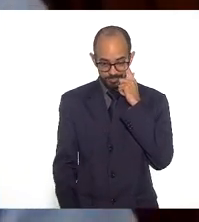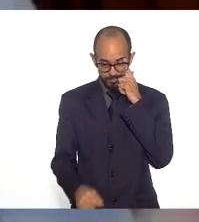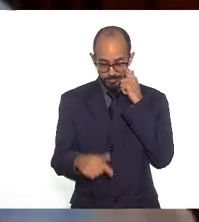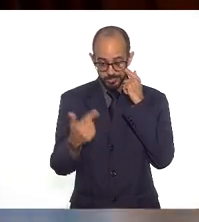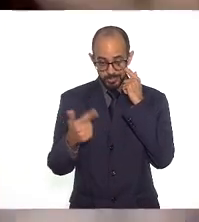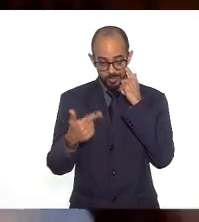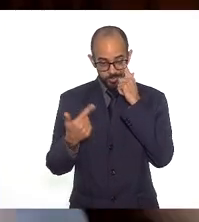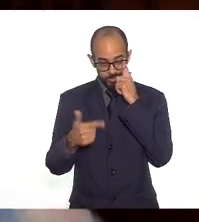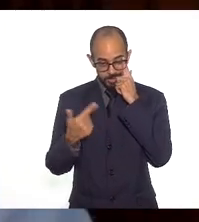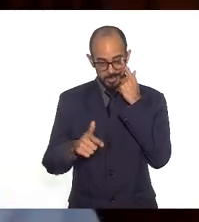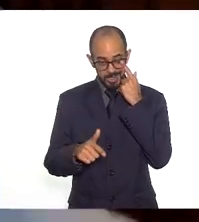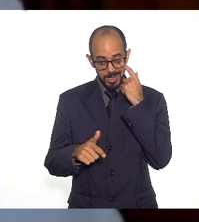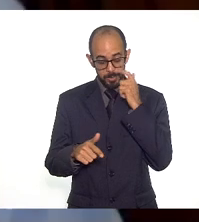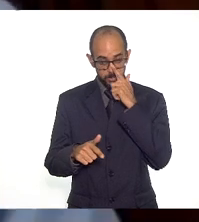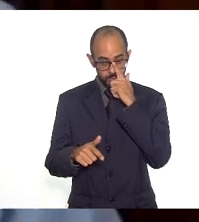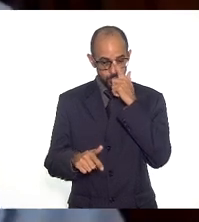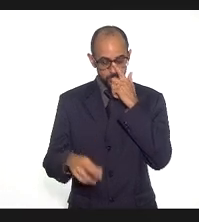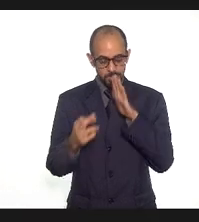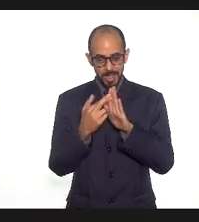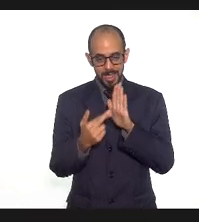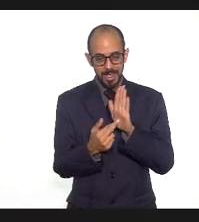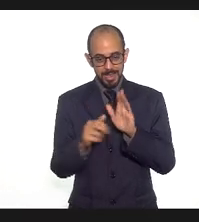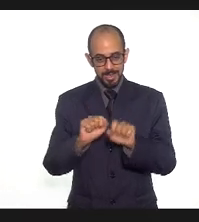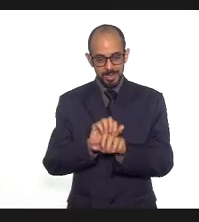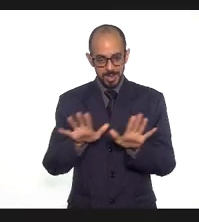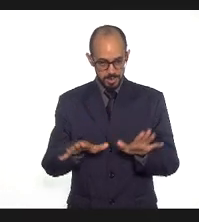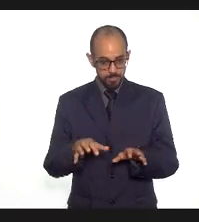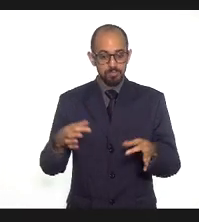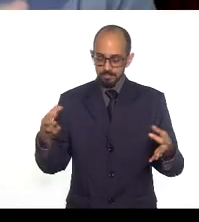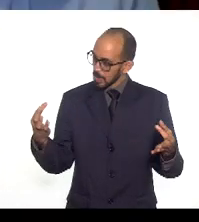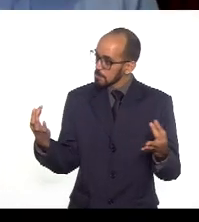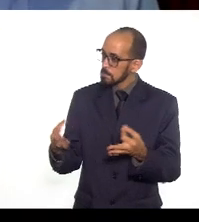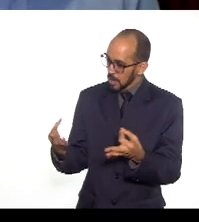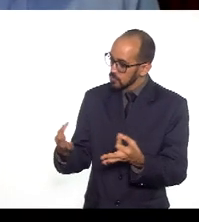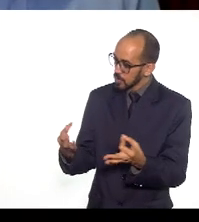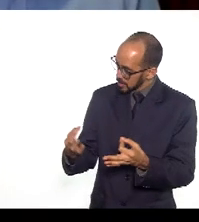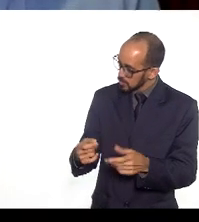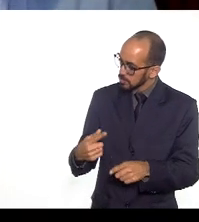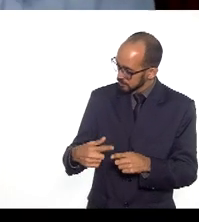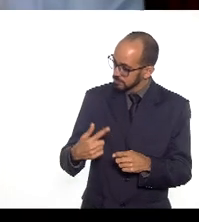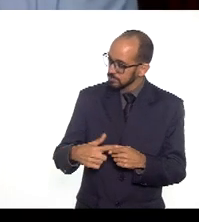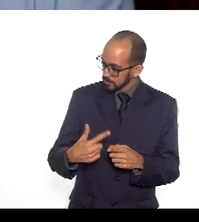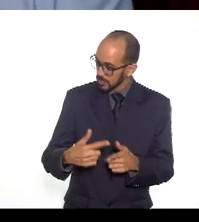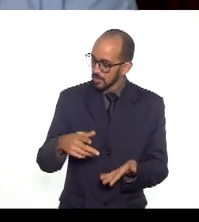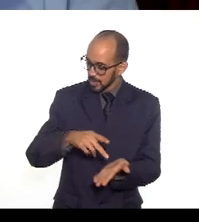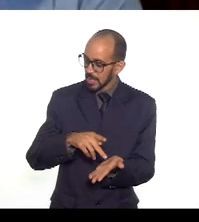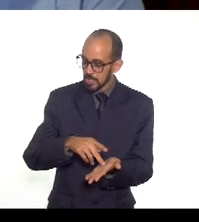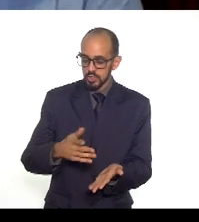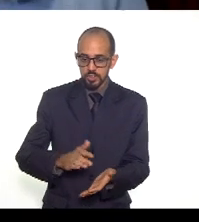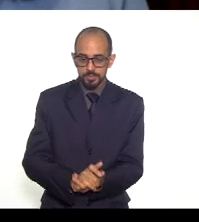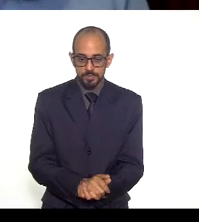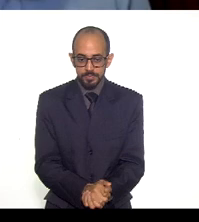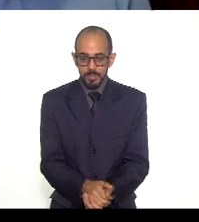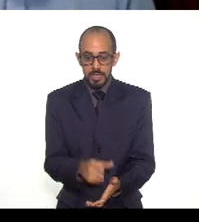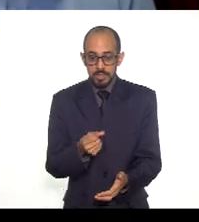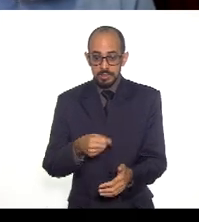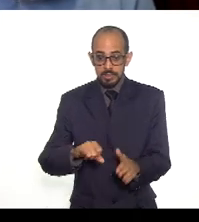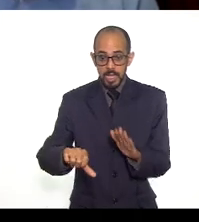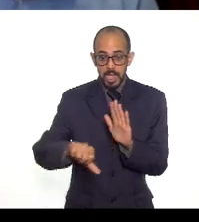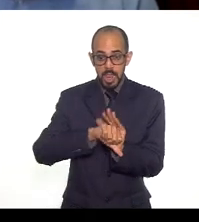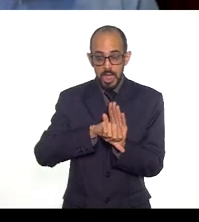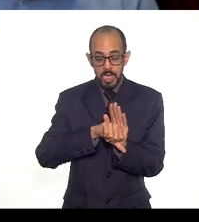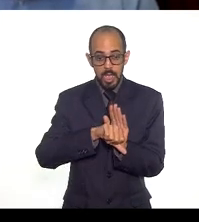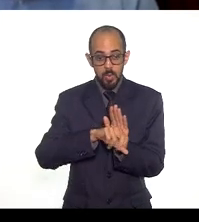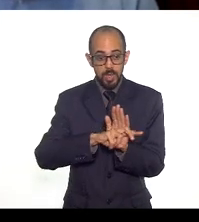Nós não temos esse procedimento, claro. Perfeito, perfeito. Não está escrito. Então, ilegal. Ah, é ilegal? Muito bem. Vai